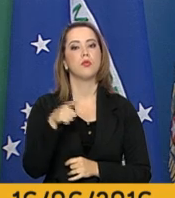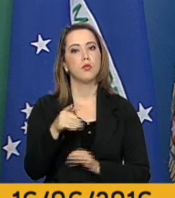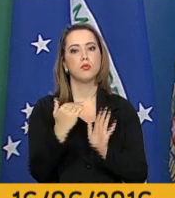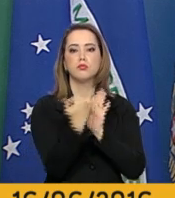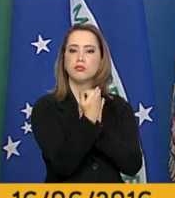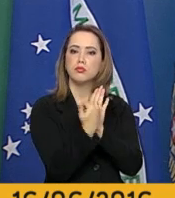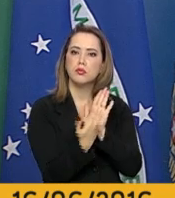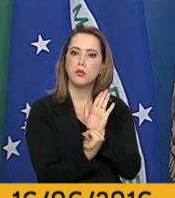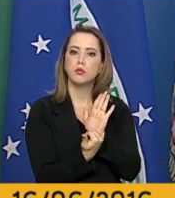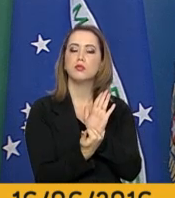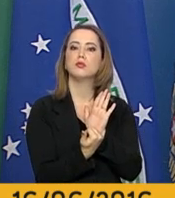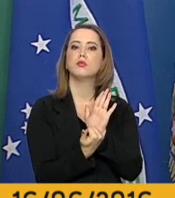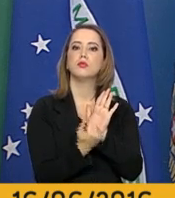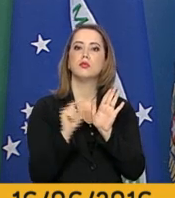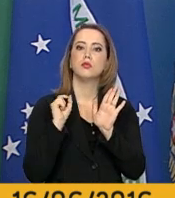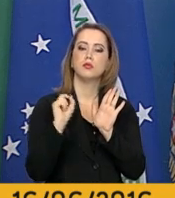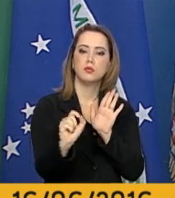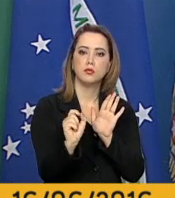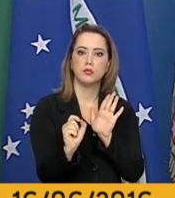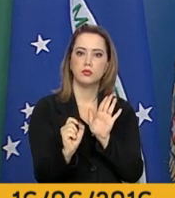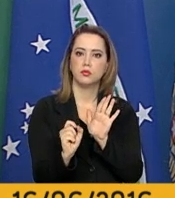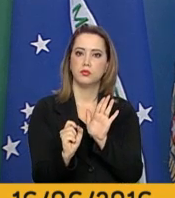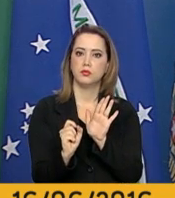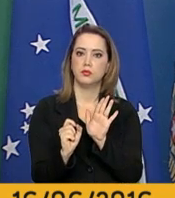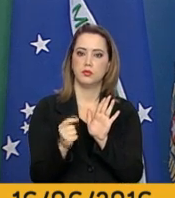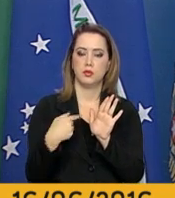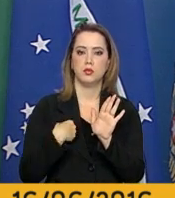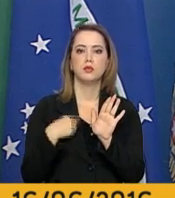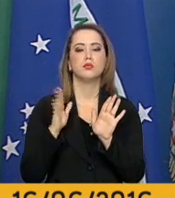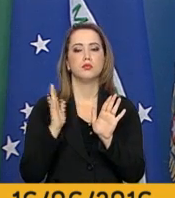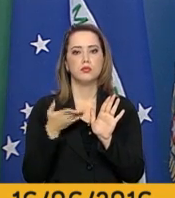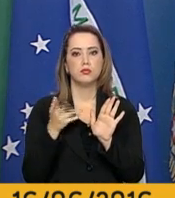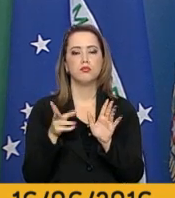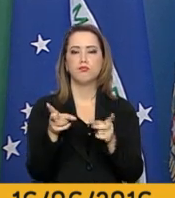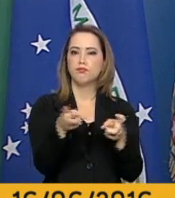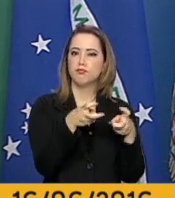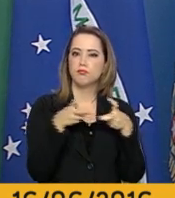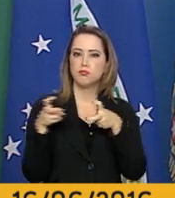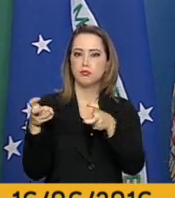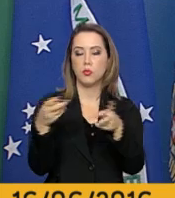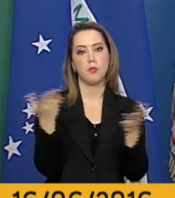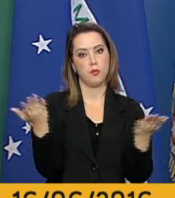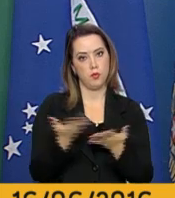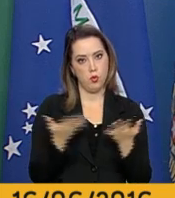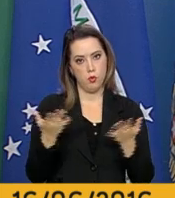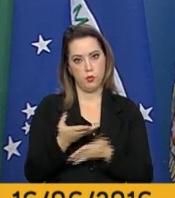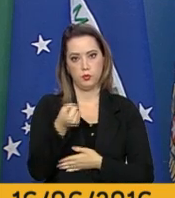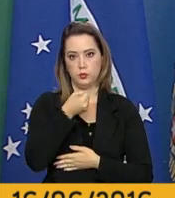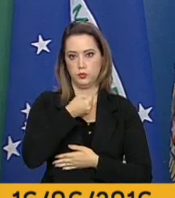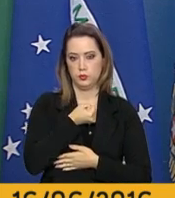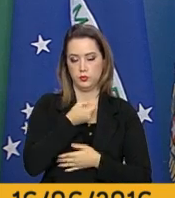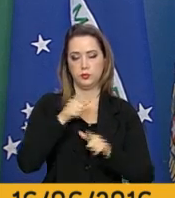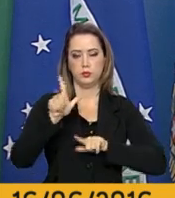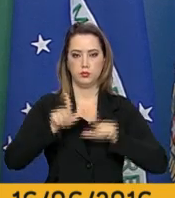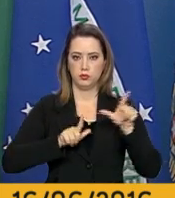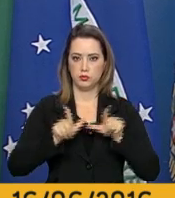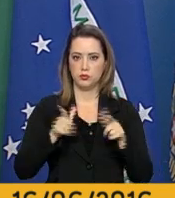fiscal, que, como pude perceber no noticiário de hoje, é